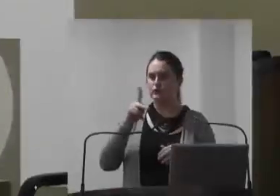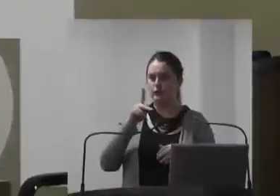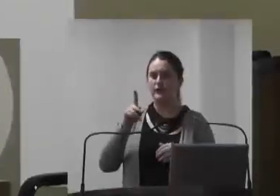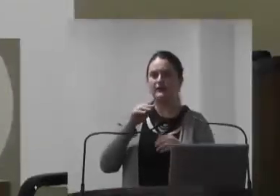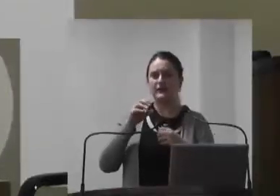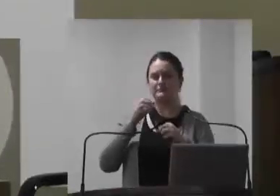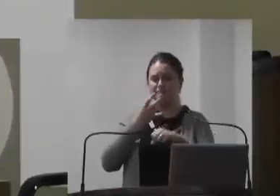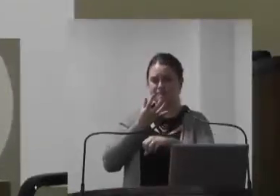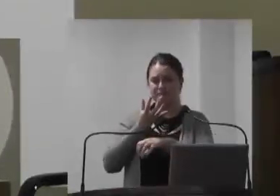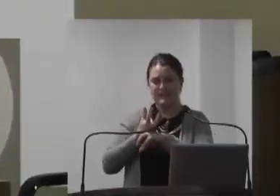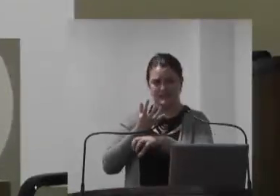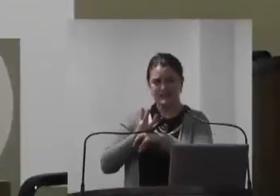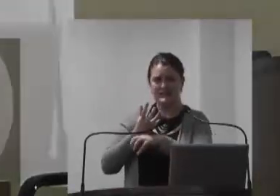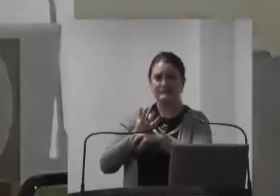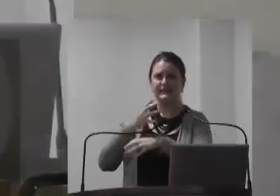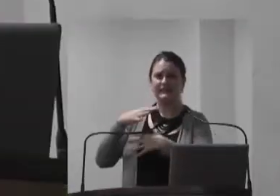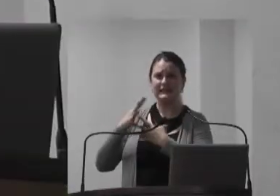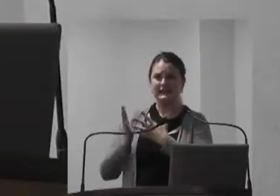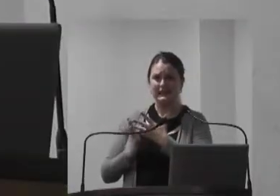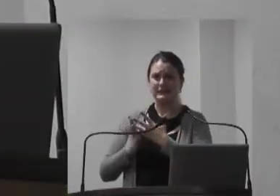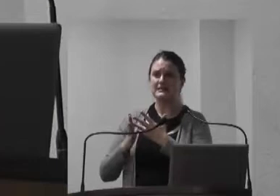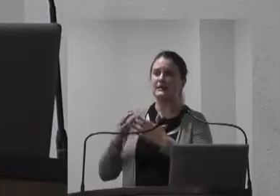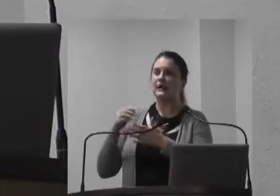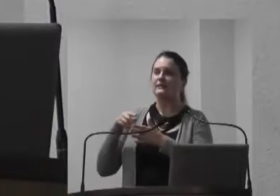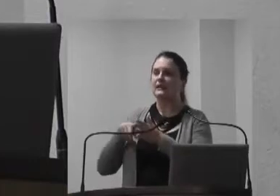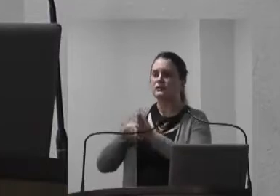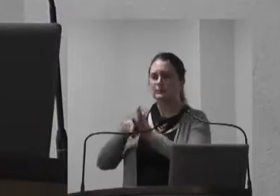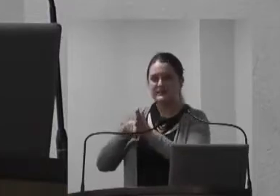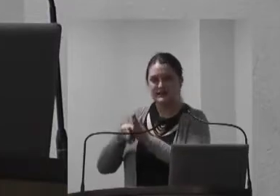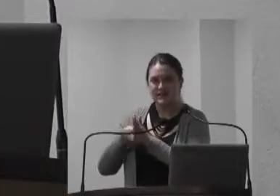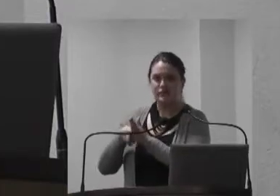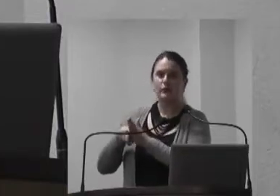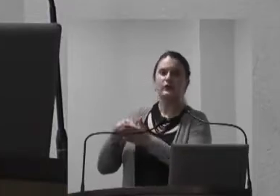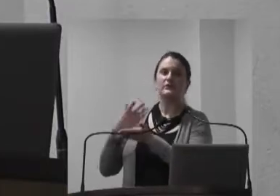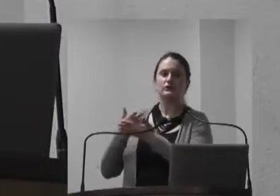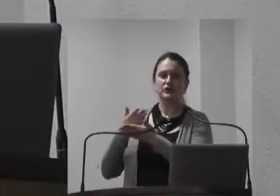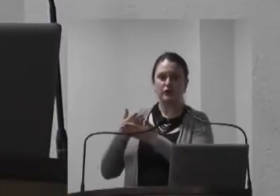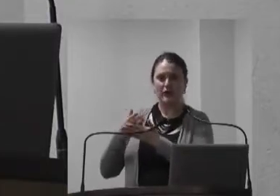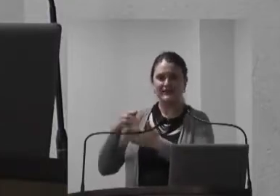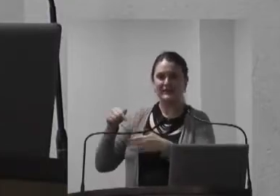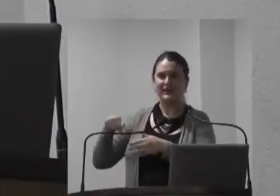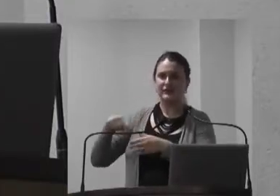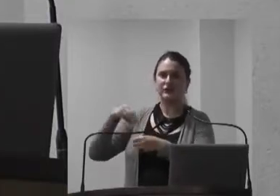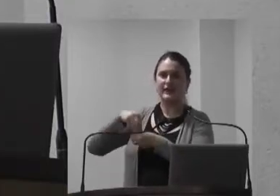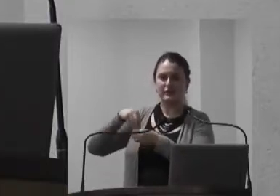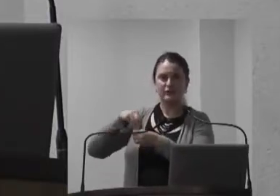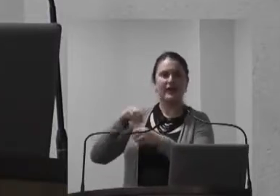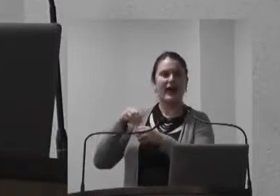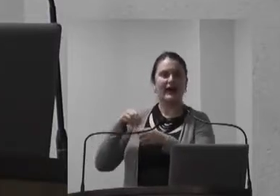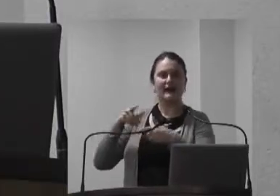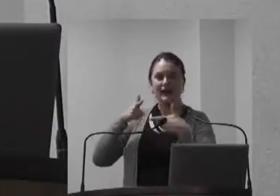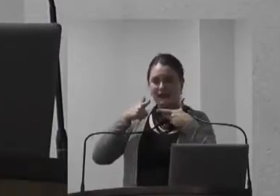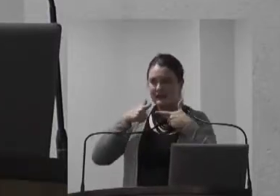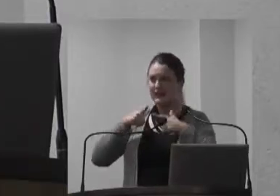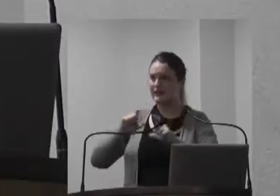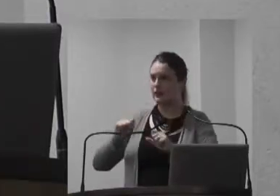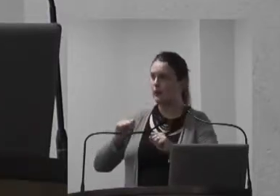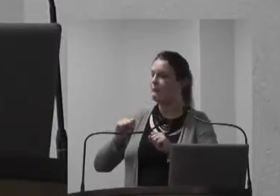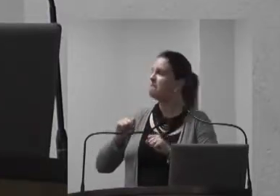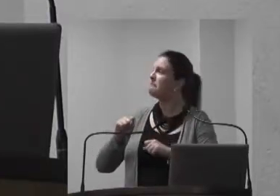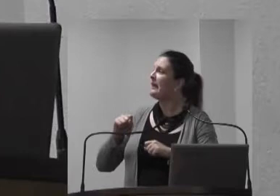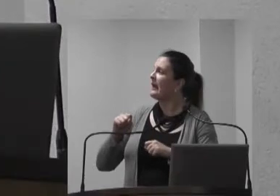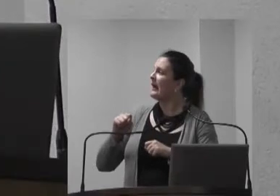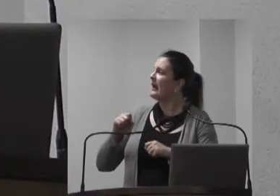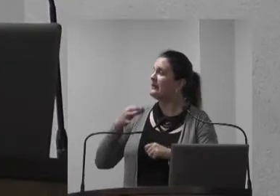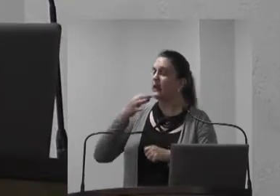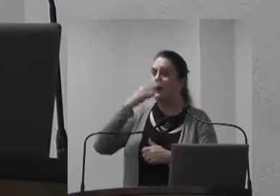sou professora da disciplina de Libras, né? Sou pesquisadora, estudiosa dentro da área da